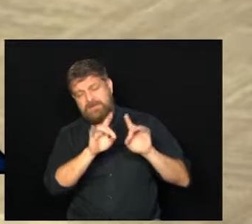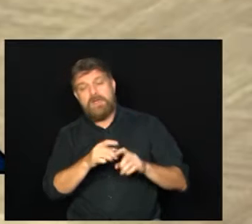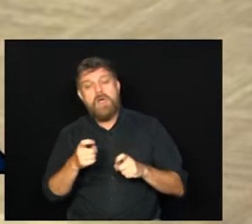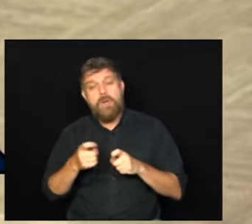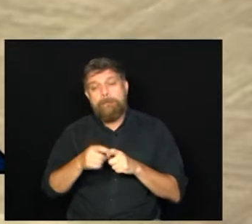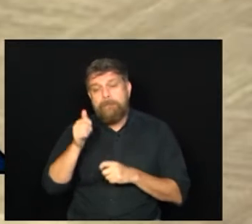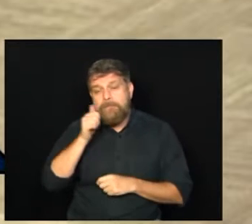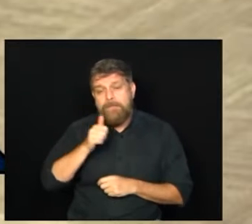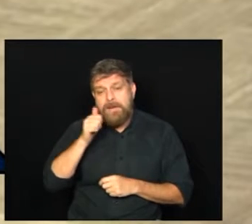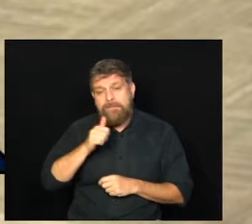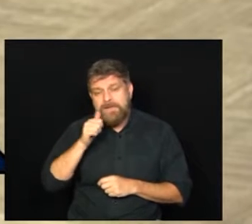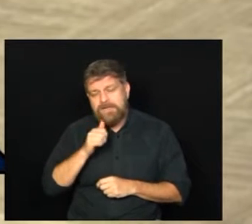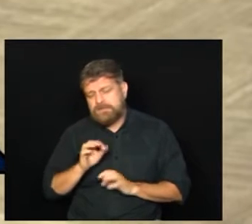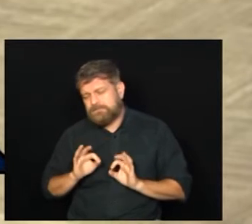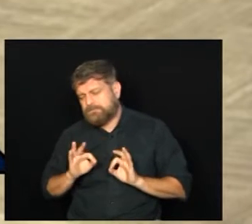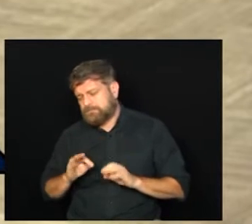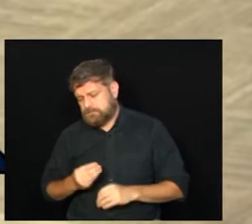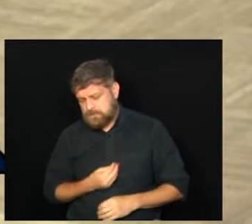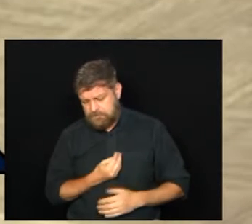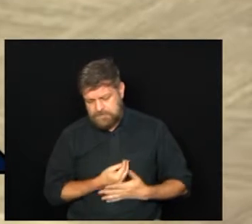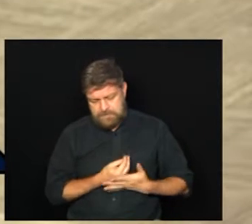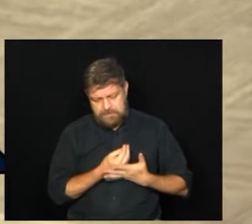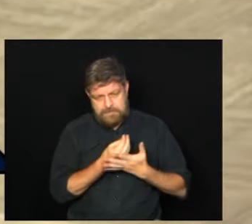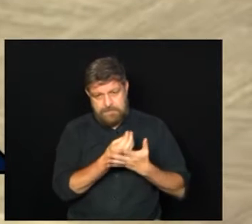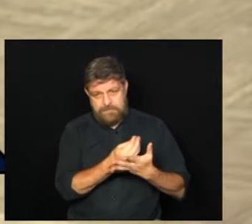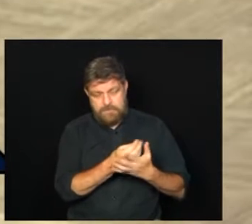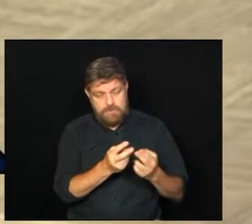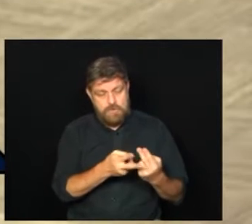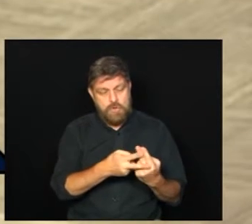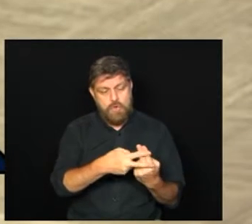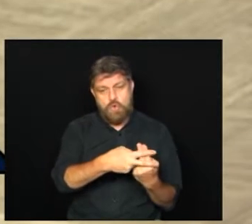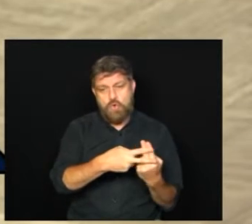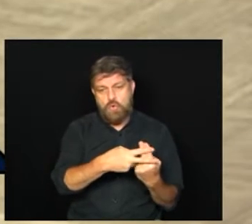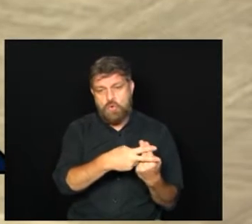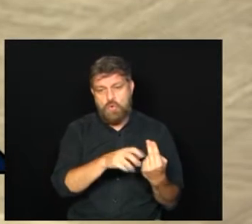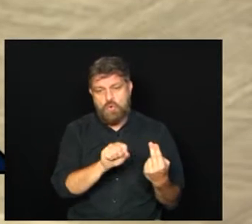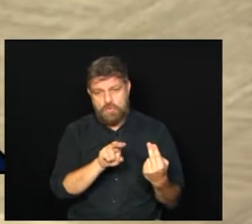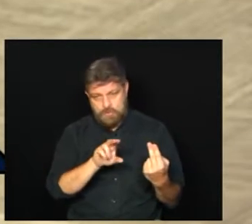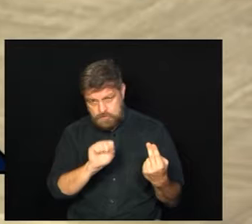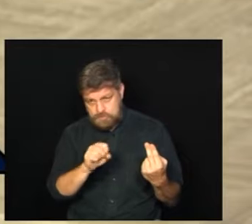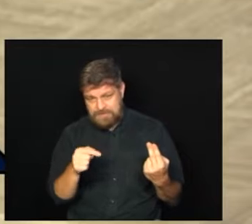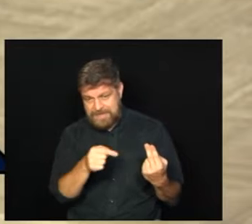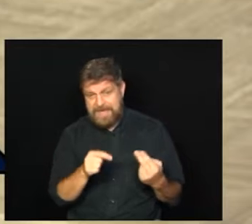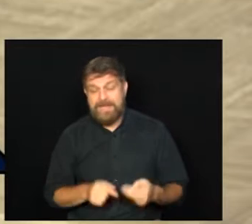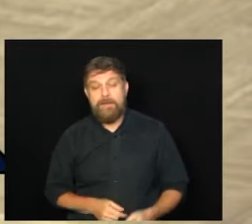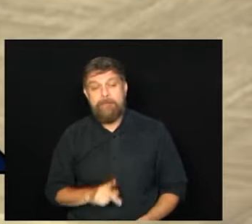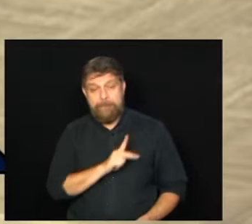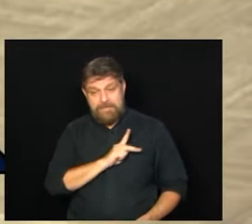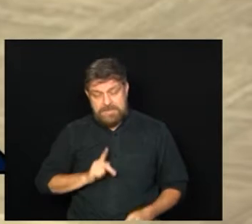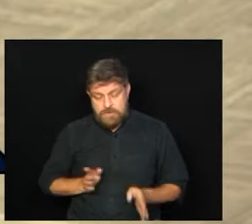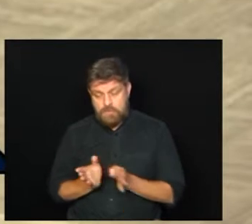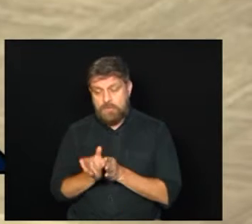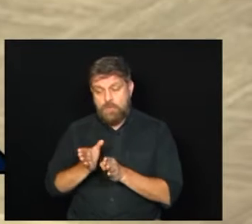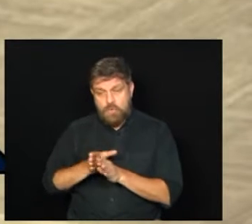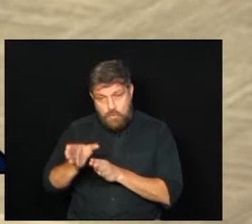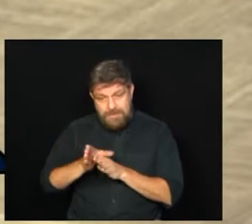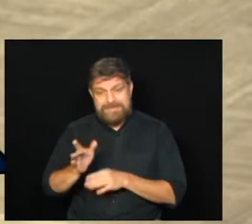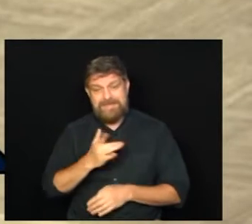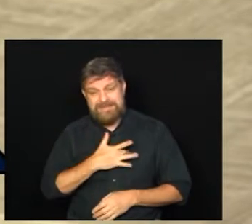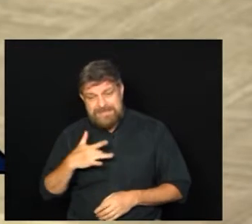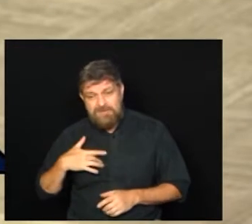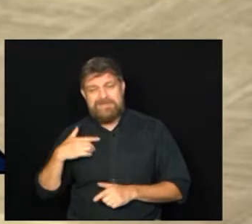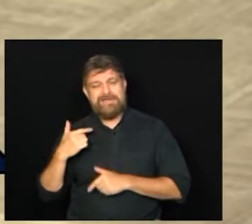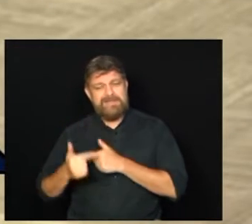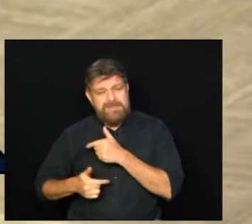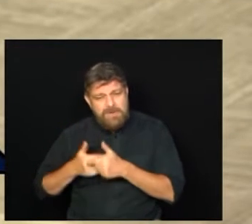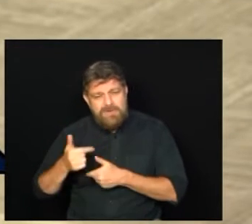médica, a doutora Aide, que se dedicou toda a sua vida ao SUS, chegou a ser presidente do Conselho Municipal de Saúde e trabalhou